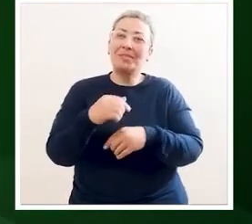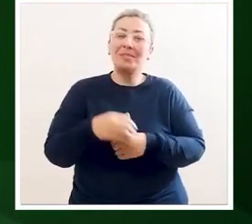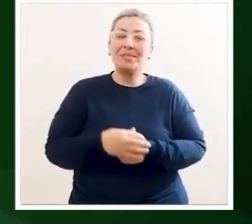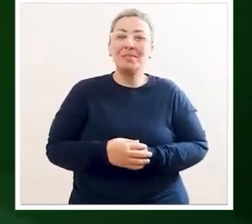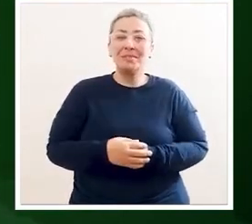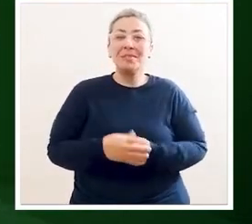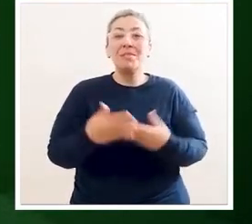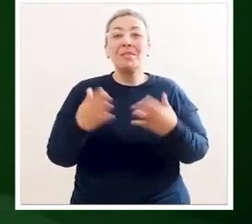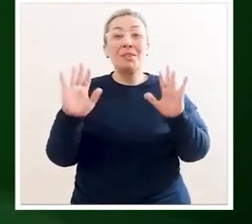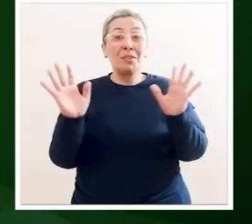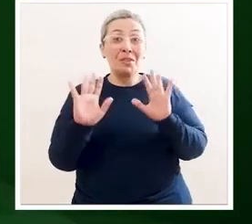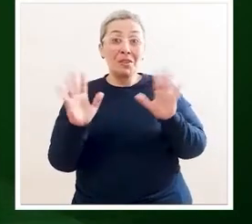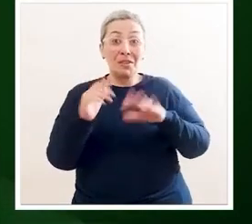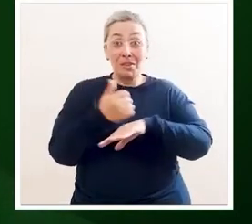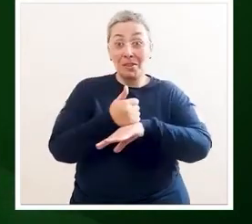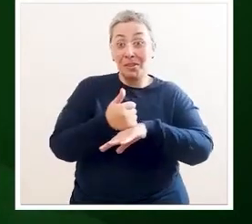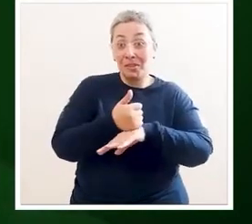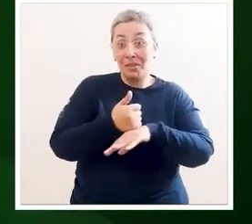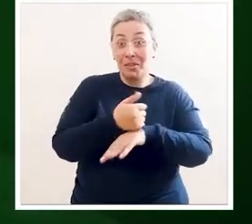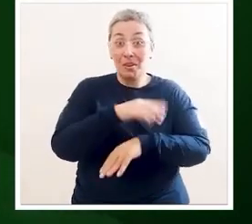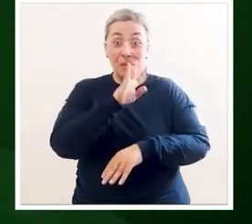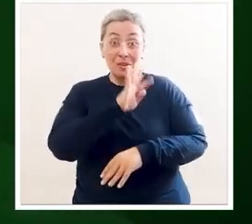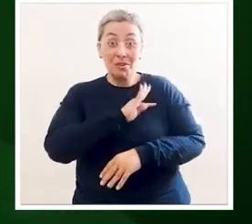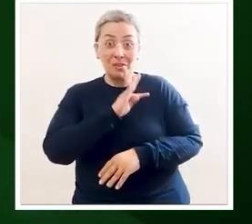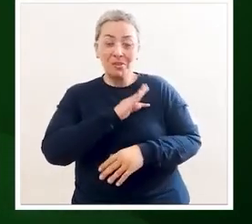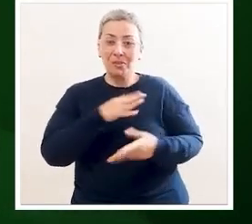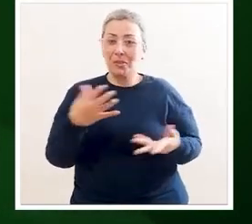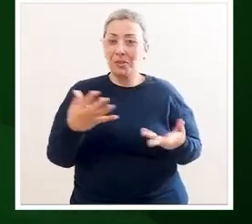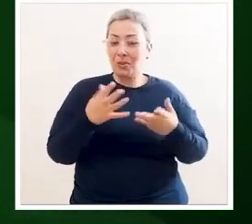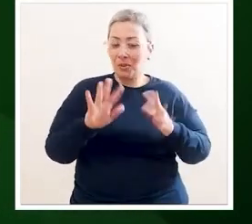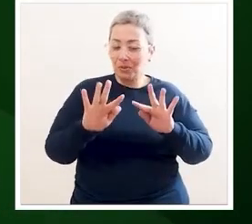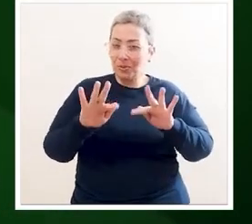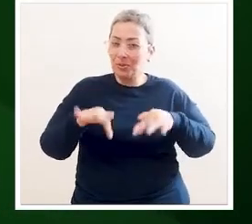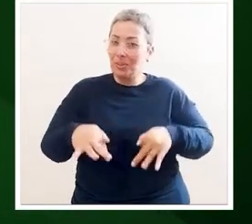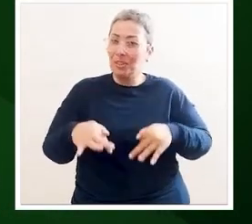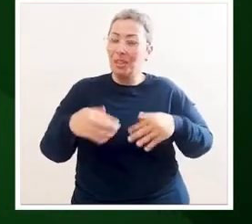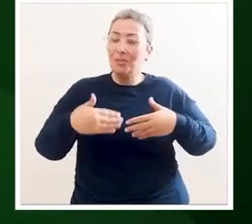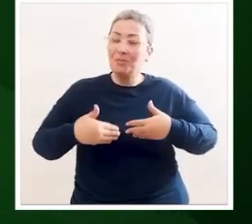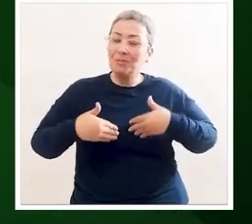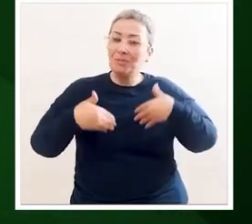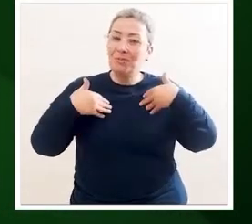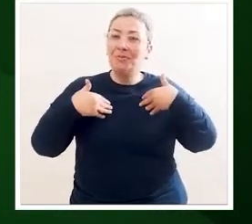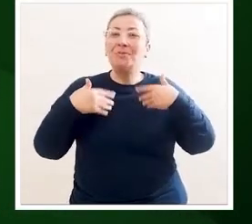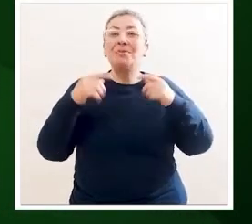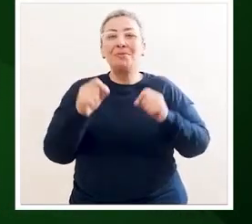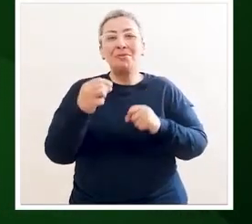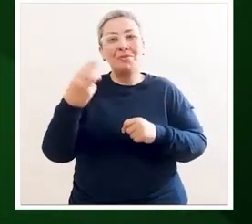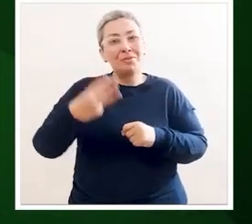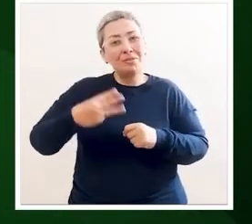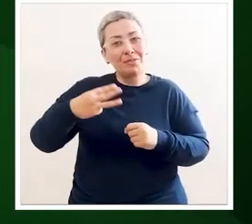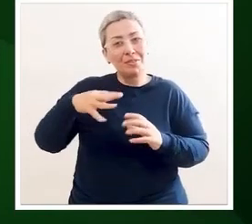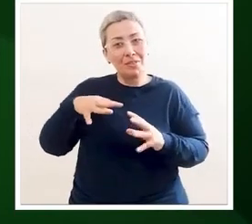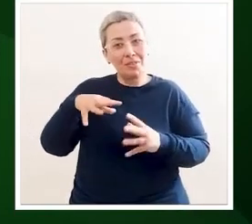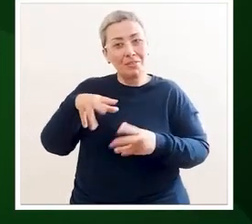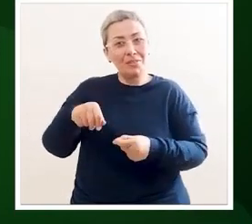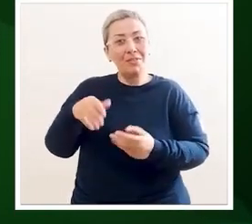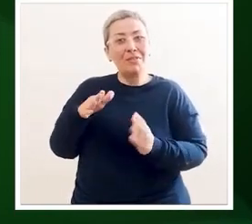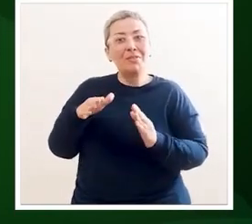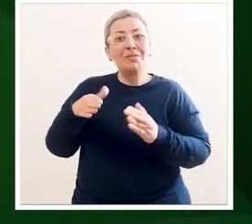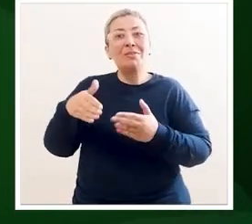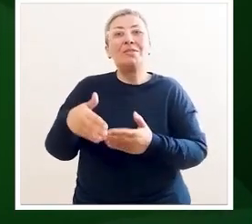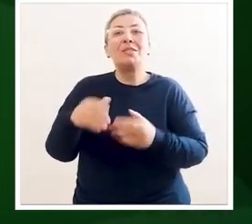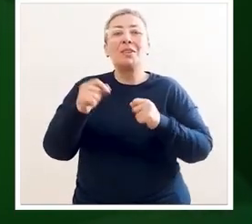o ano que vem Olá profissionais do Alto Tietê hoje concluímos com muito orgulho terceiro fórum